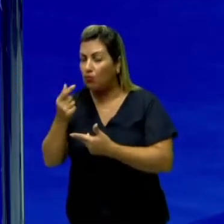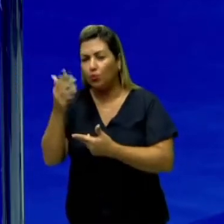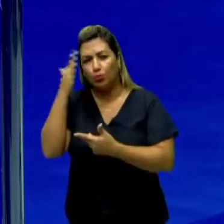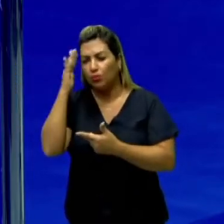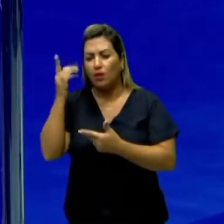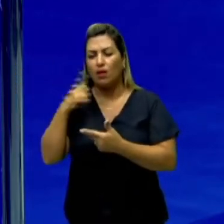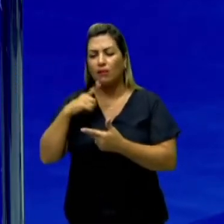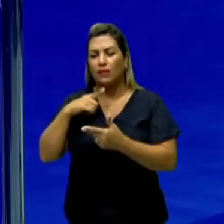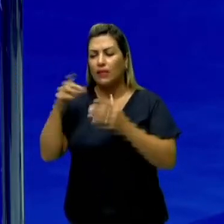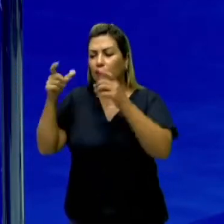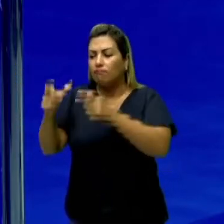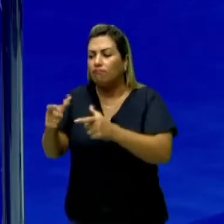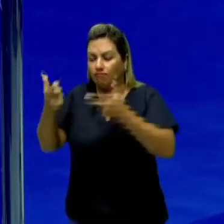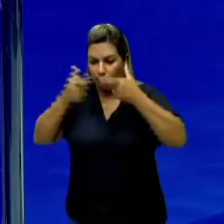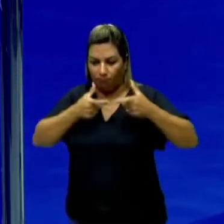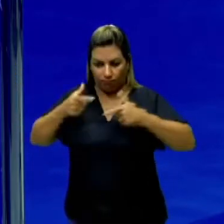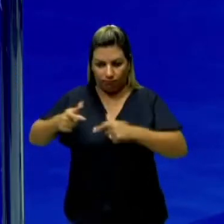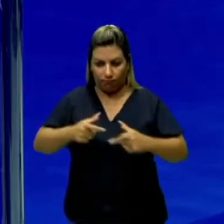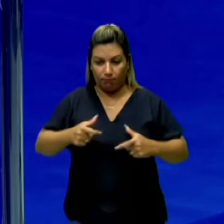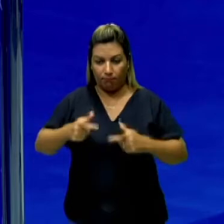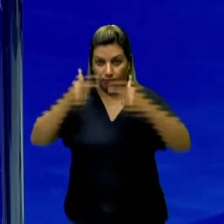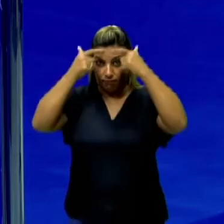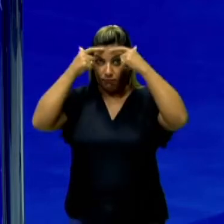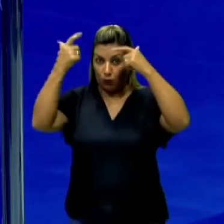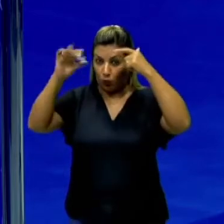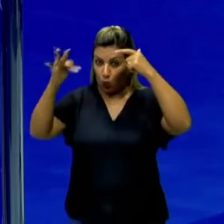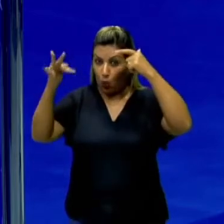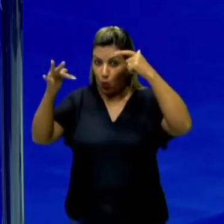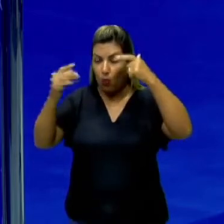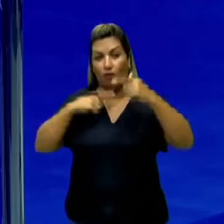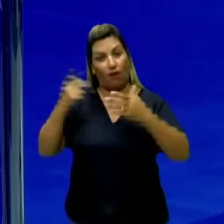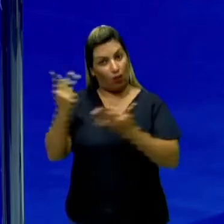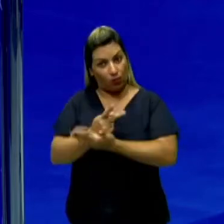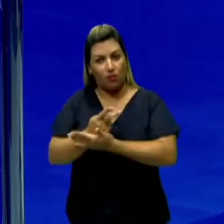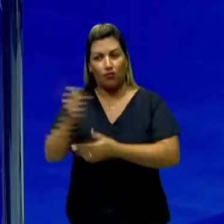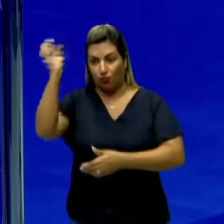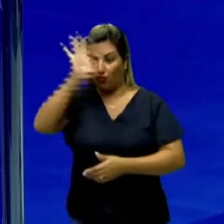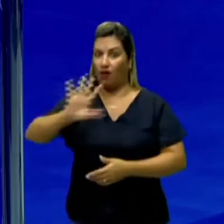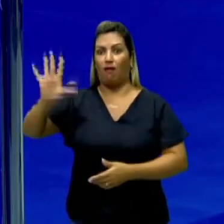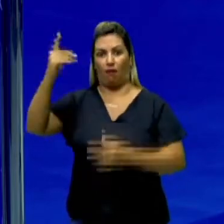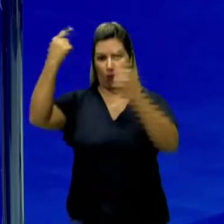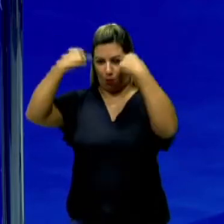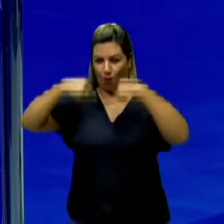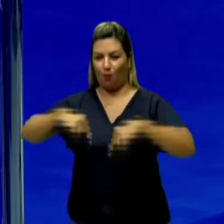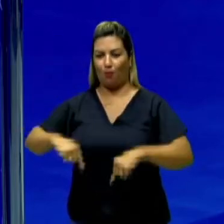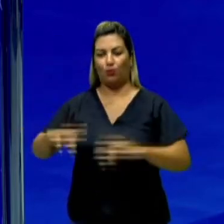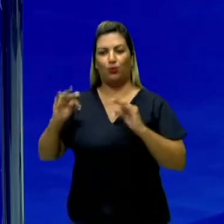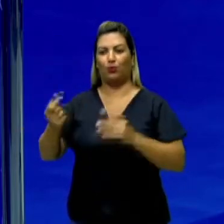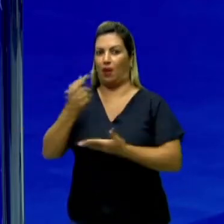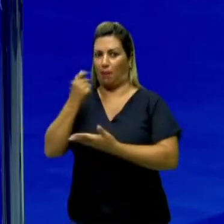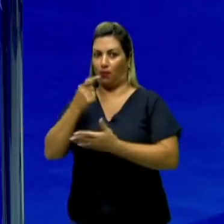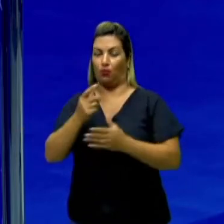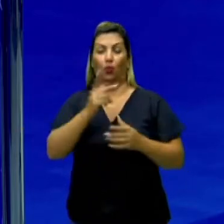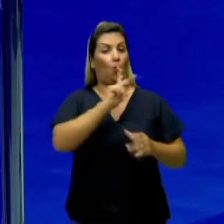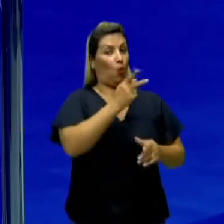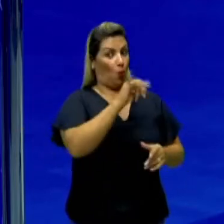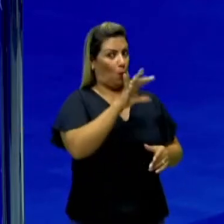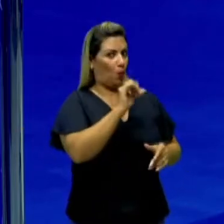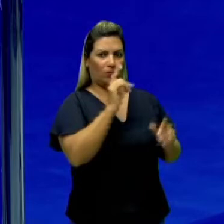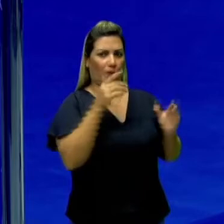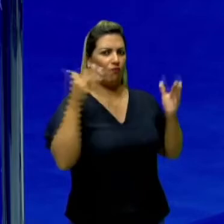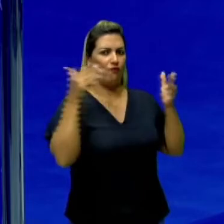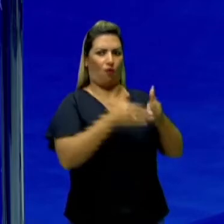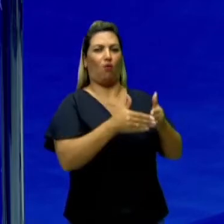ele tem que ir ali naquela região onde você tem a dor e atuar ali. Ele vai atuar de forma geral no seu organismo. Já os hormônios não. Os hormônios vão